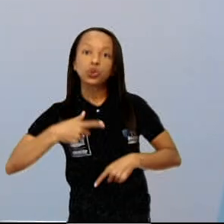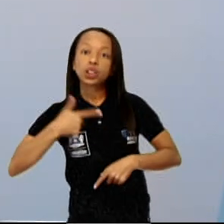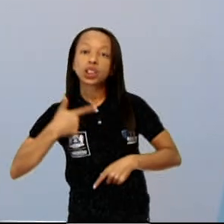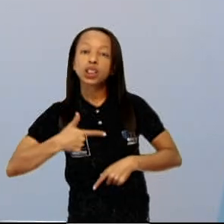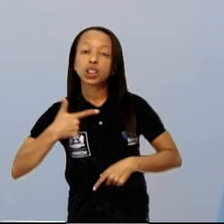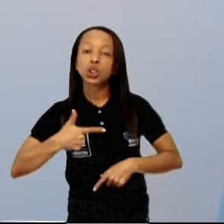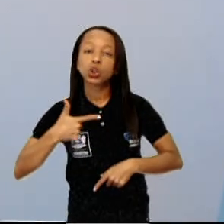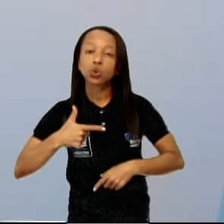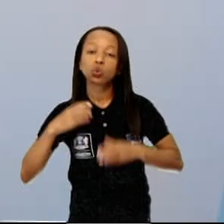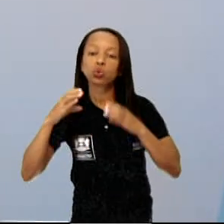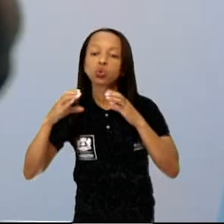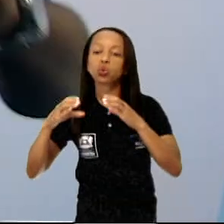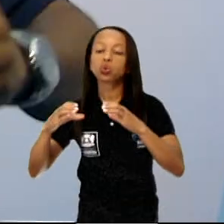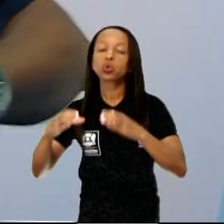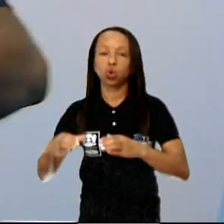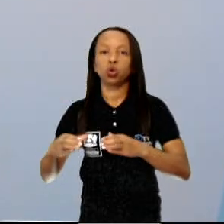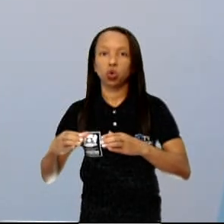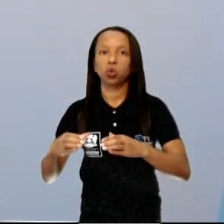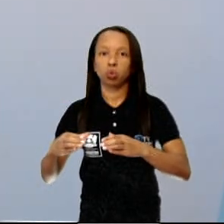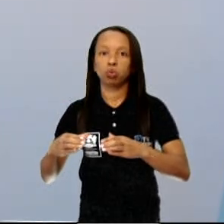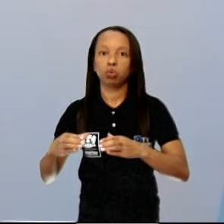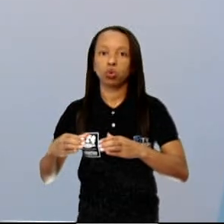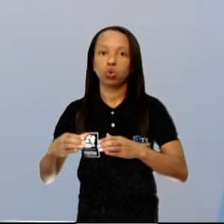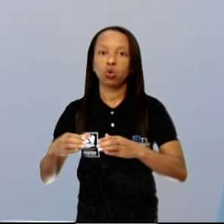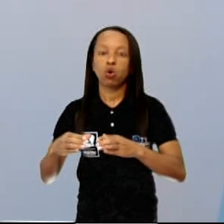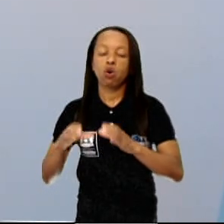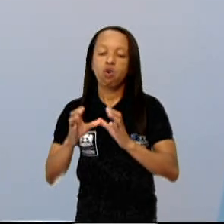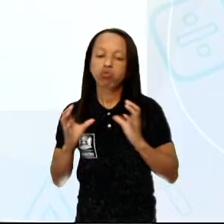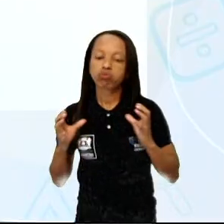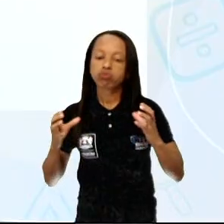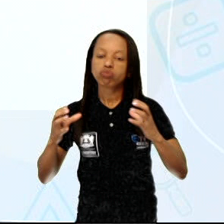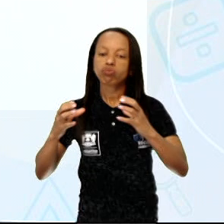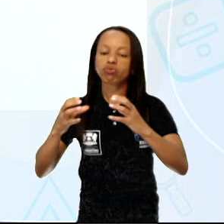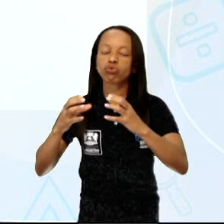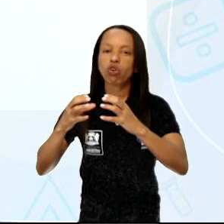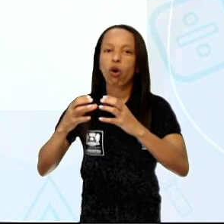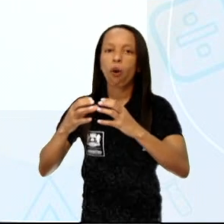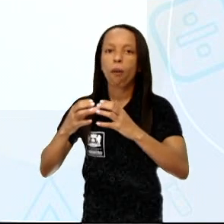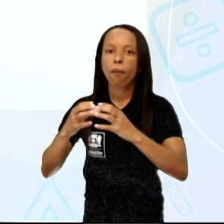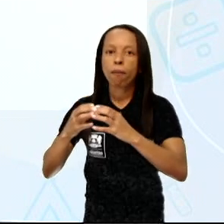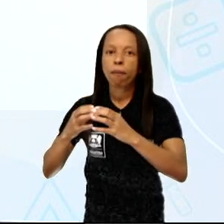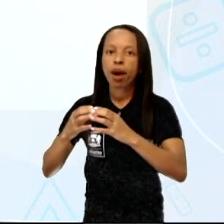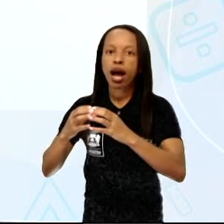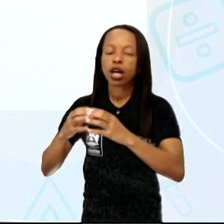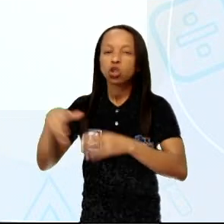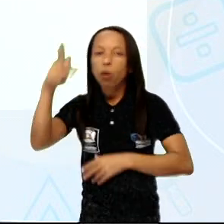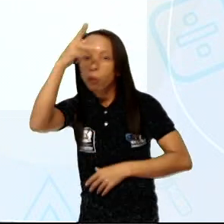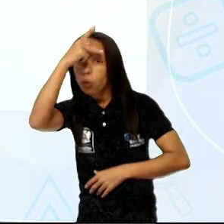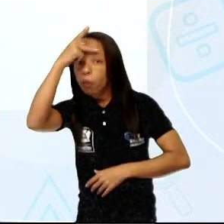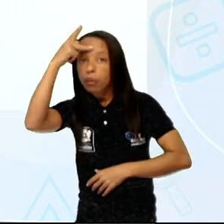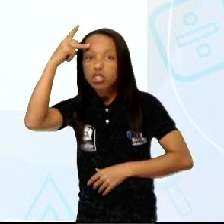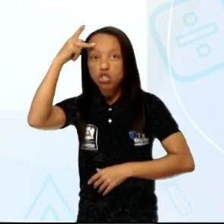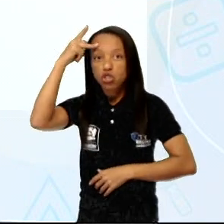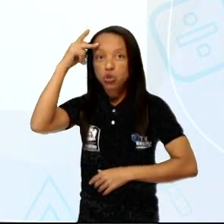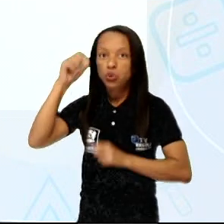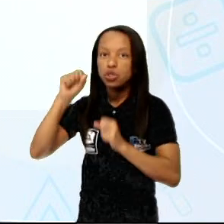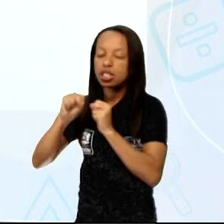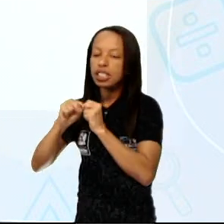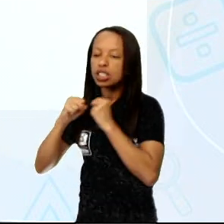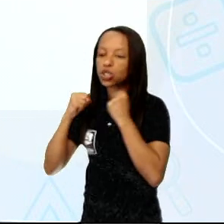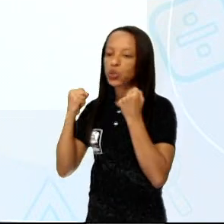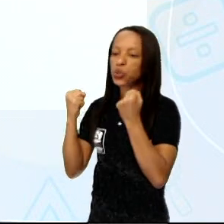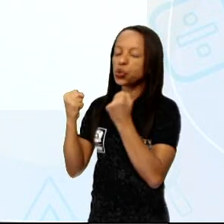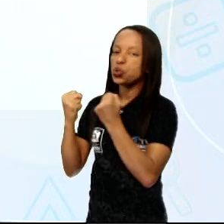segundo estado, que era formado por membros da nobreza, que eu já falei aqui para vocês. Quem são? São as pessoas que